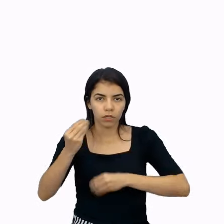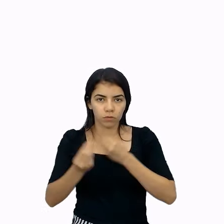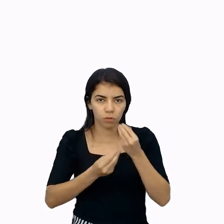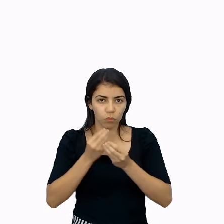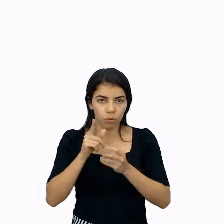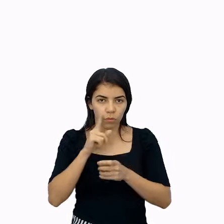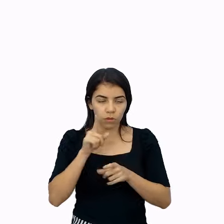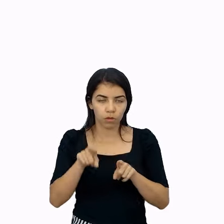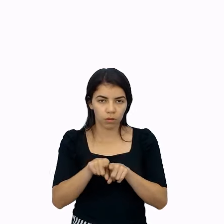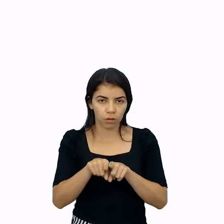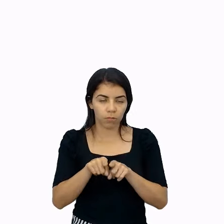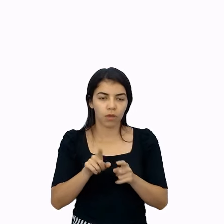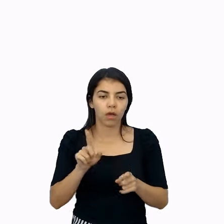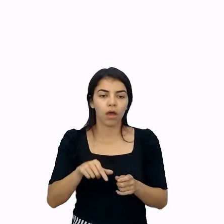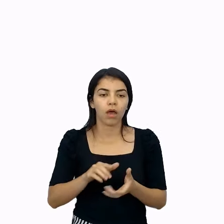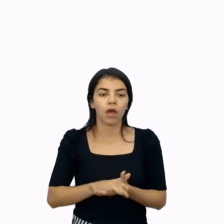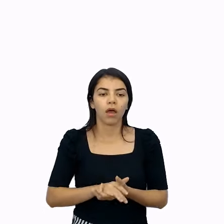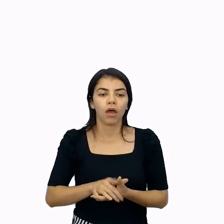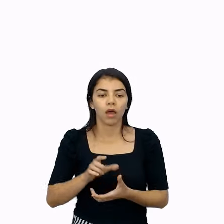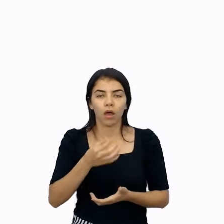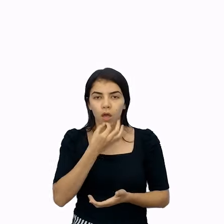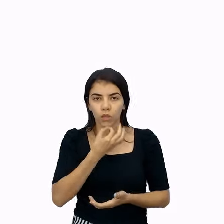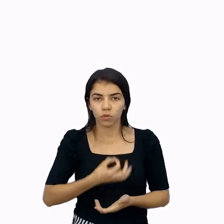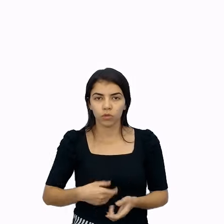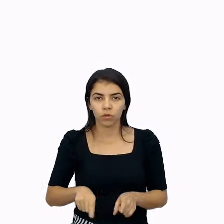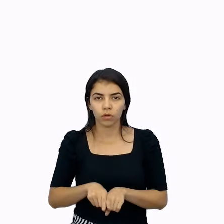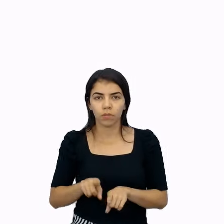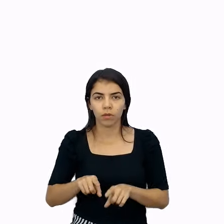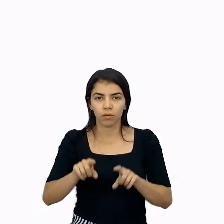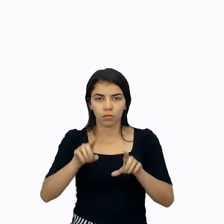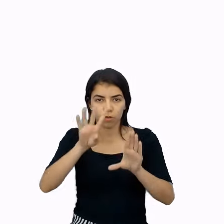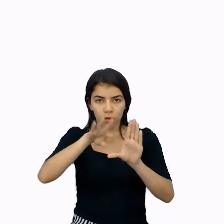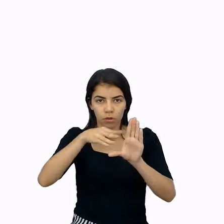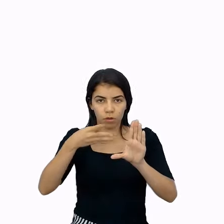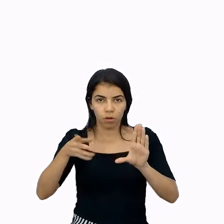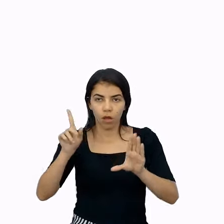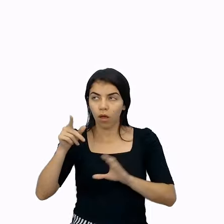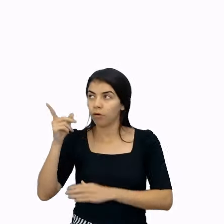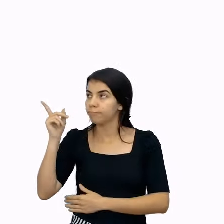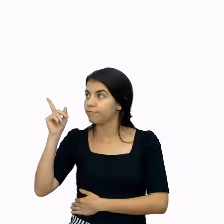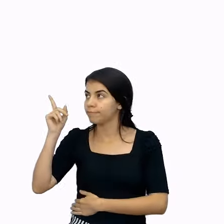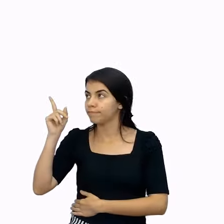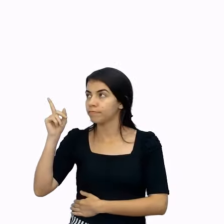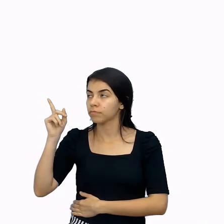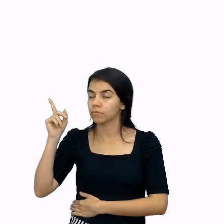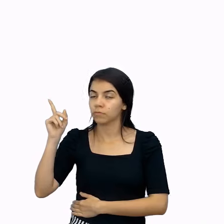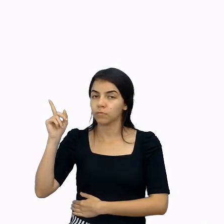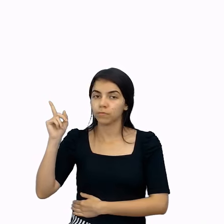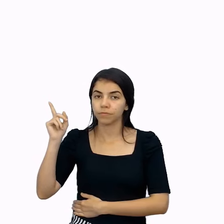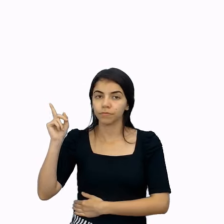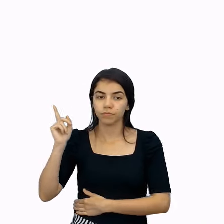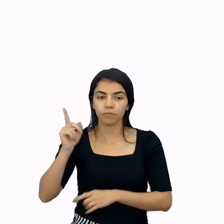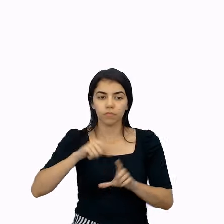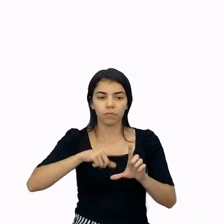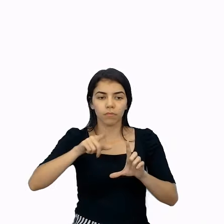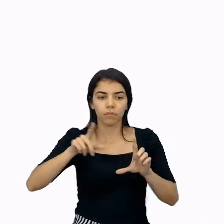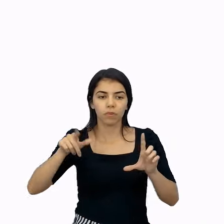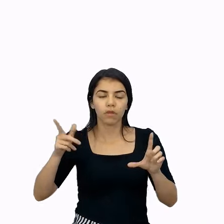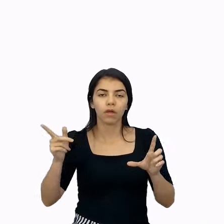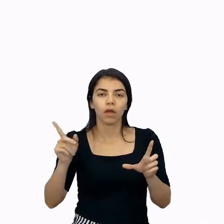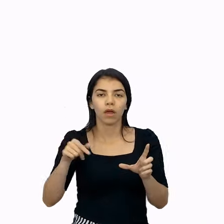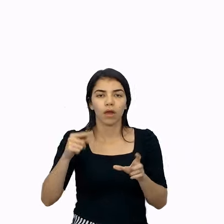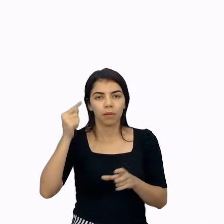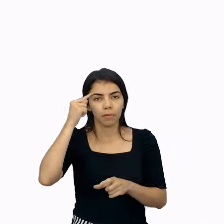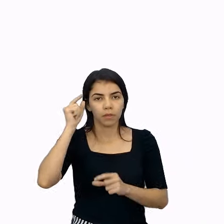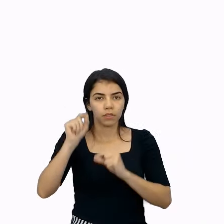então, olhar uma sugestão de um quadro ou de uma ficha, não sei o nome que vocês podem dar, né?